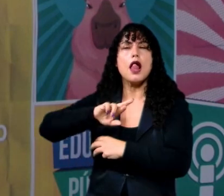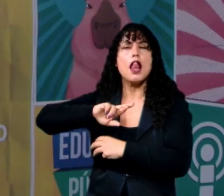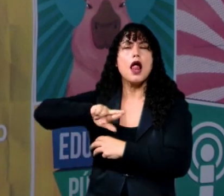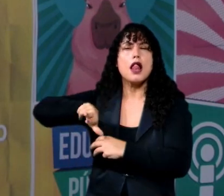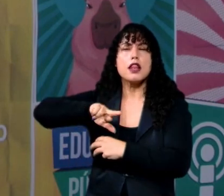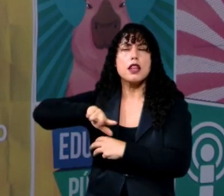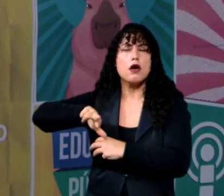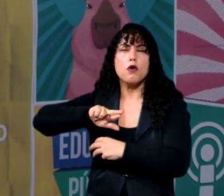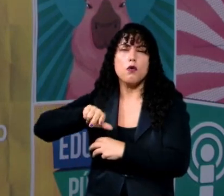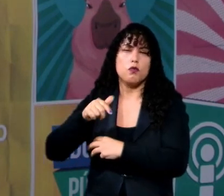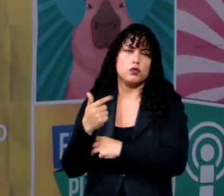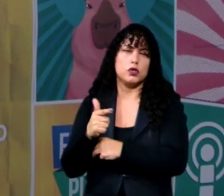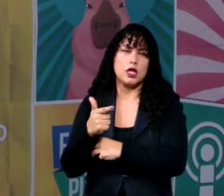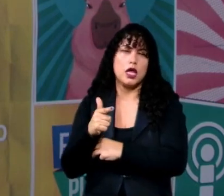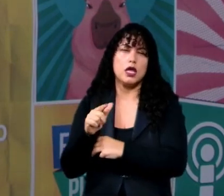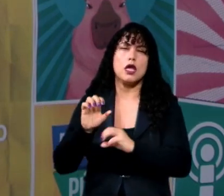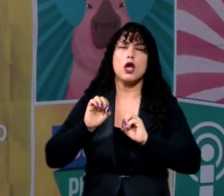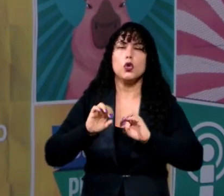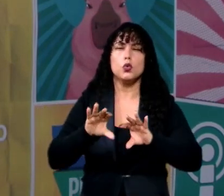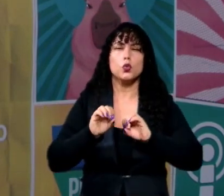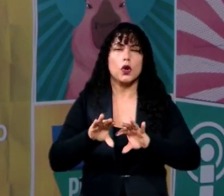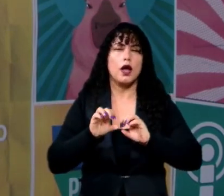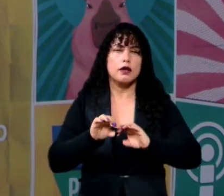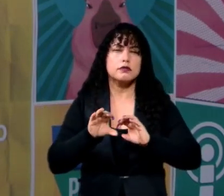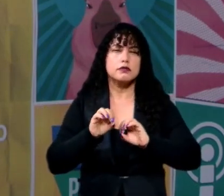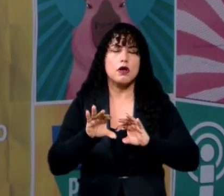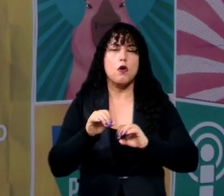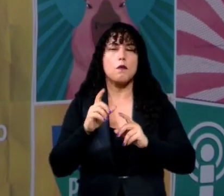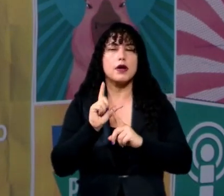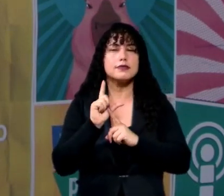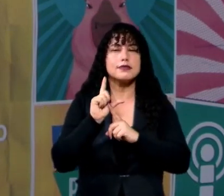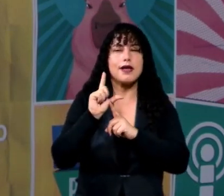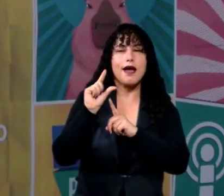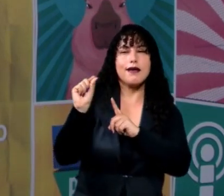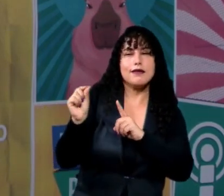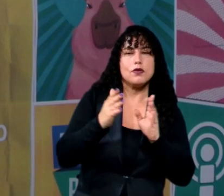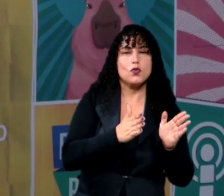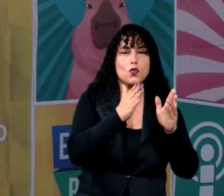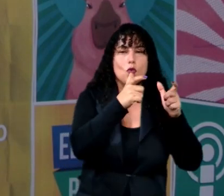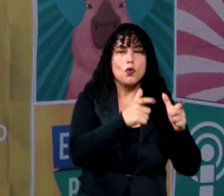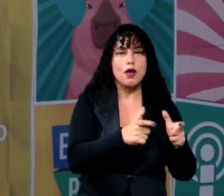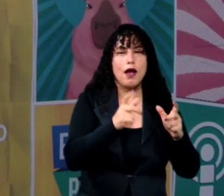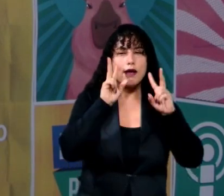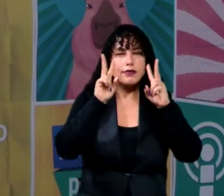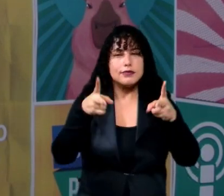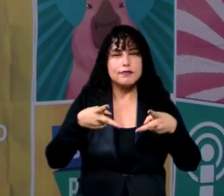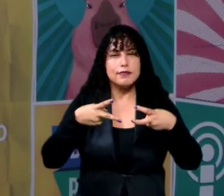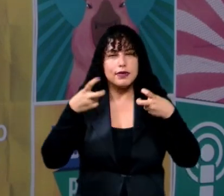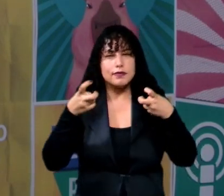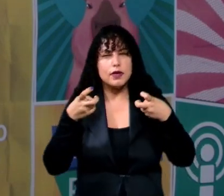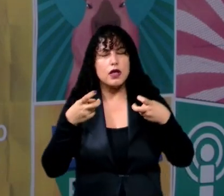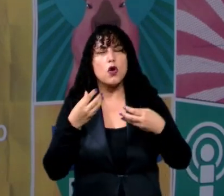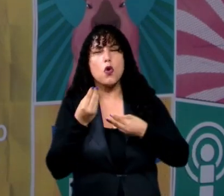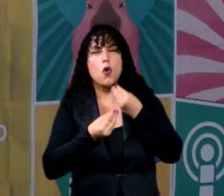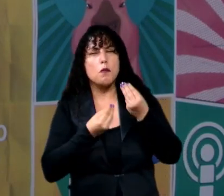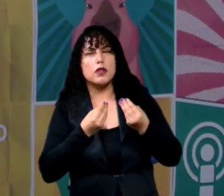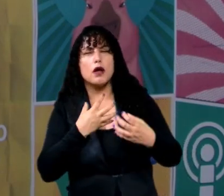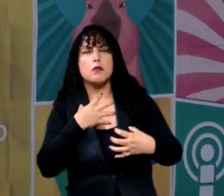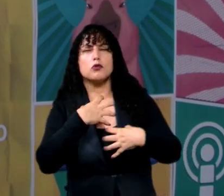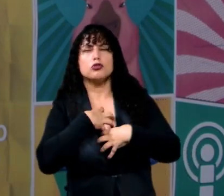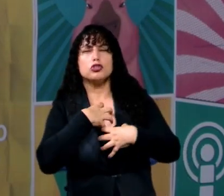tem a educação para sair de cena, observar como está o meu lado